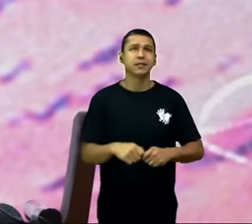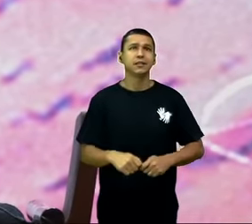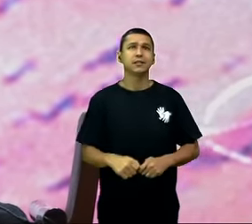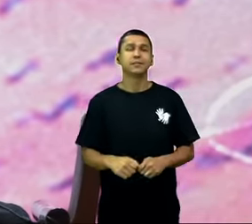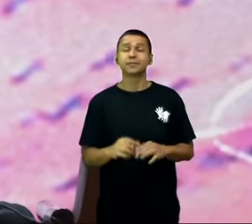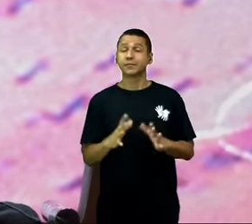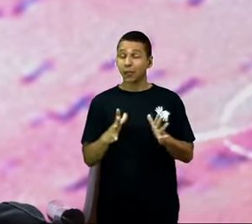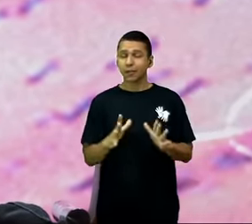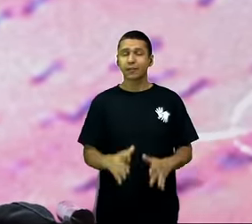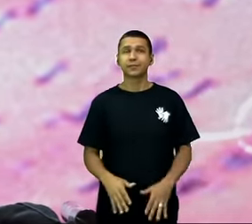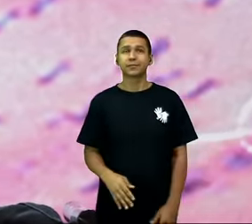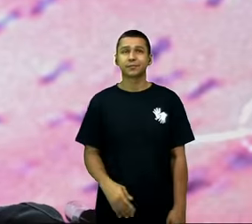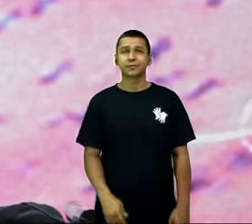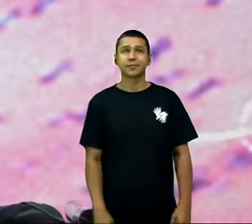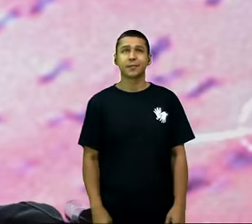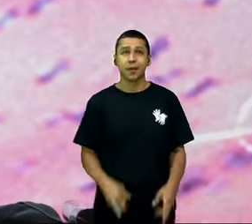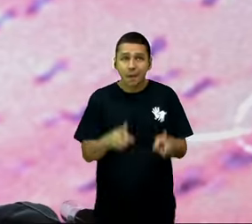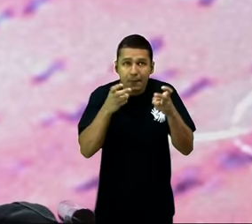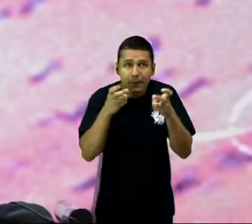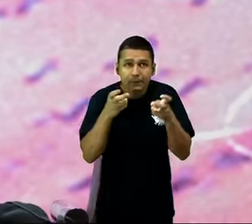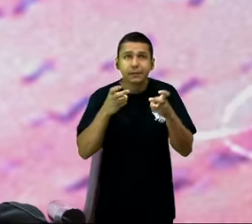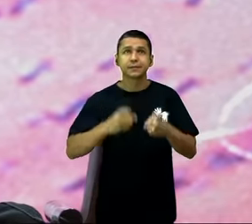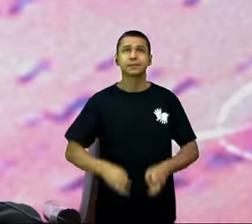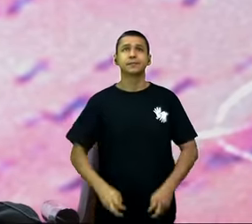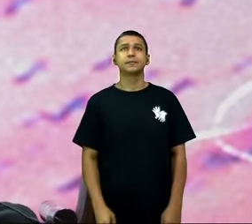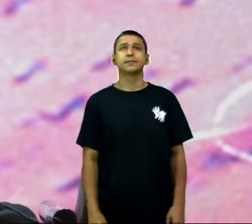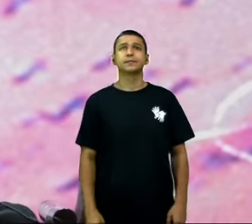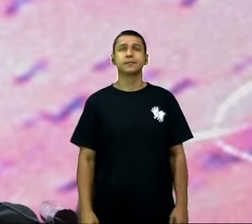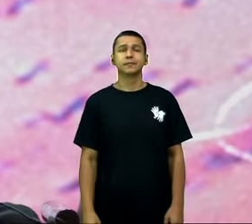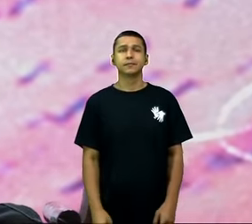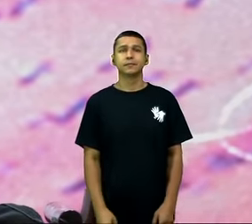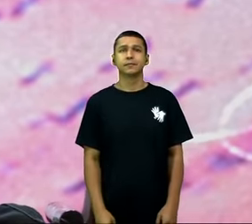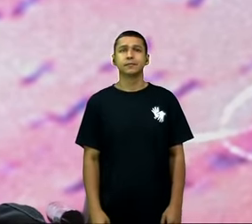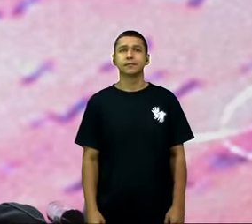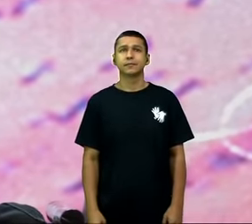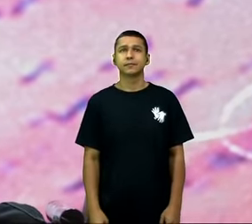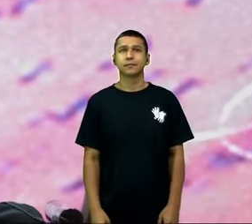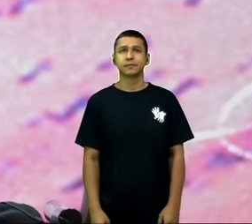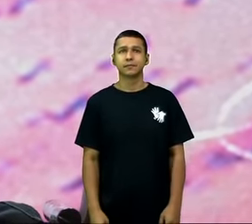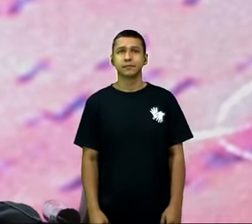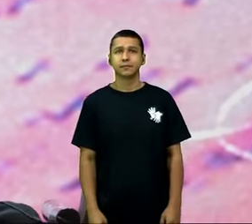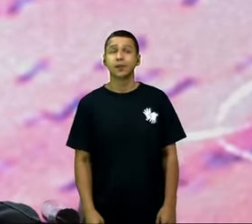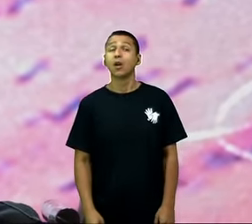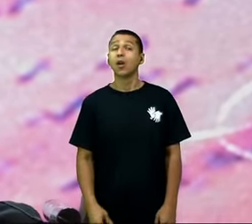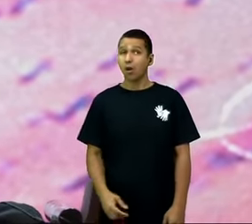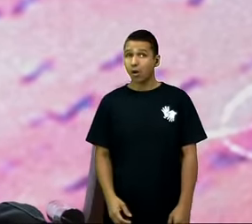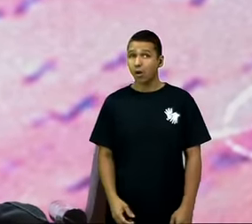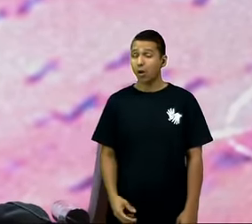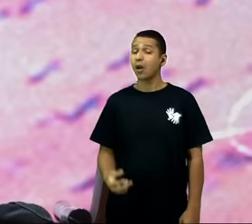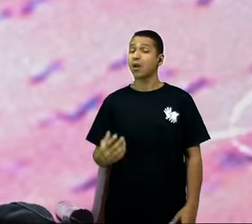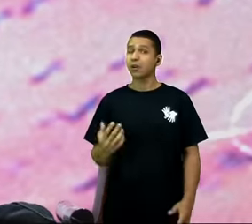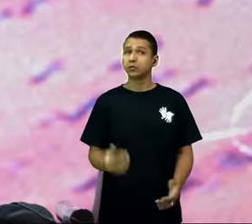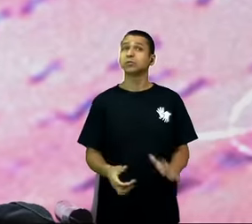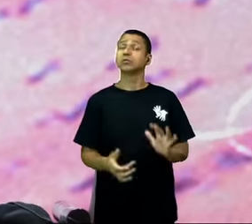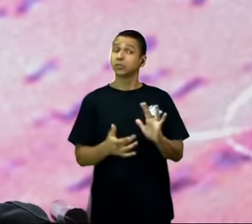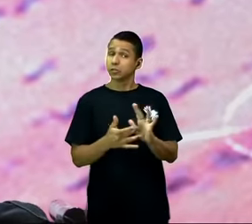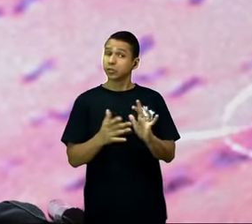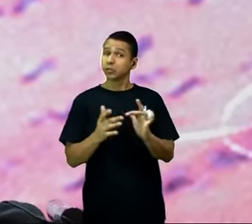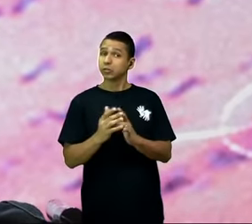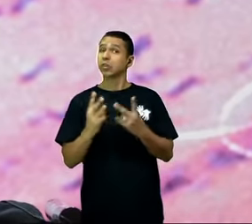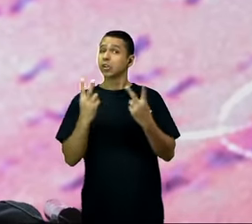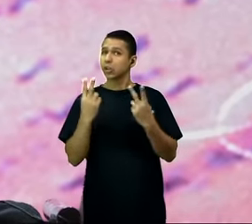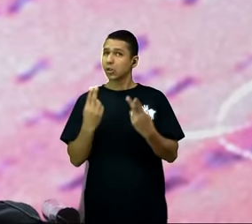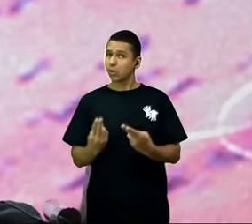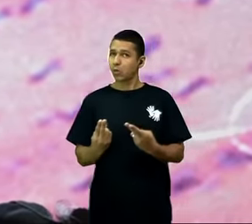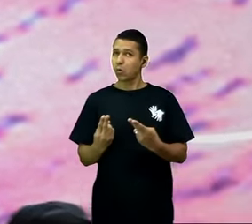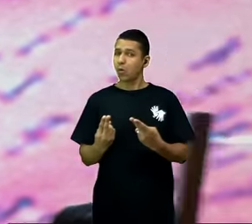olha que interessante, percebe agora. Pasmem. É o mesmo Jesus agora, com os mesmos discípulos, só